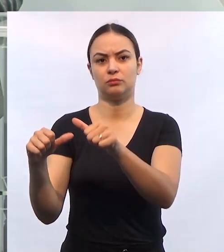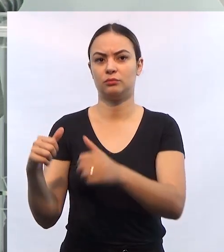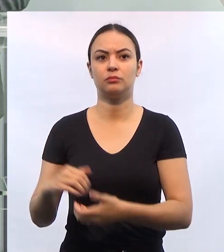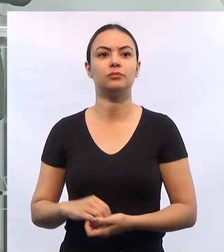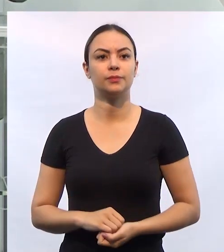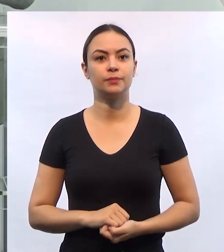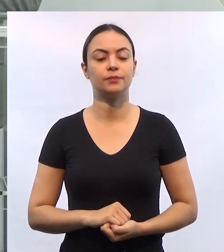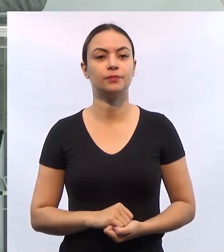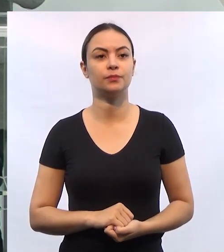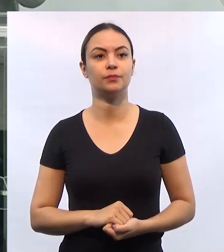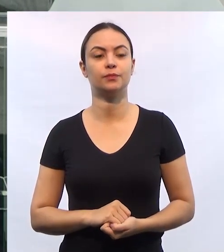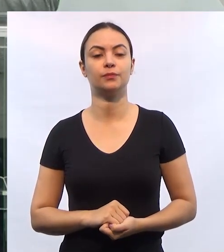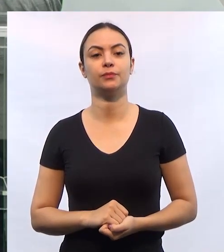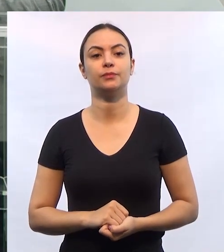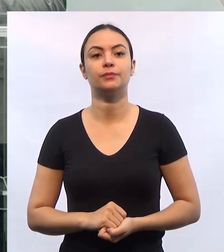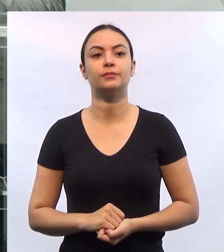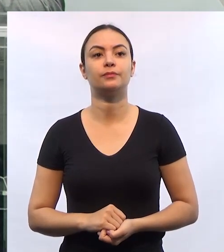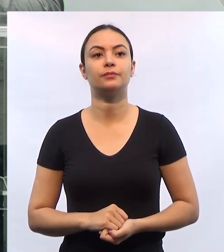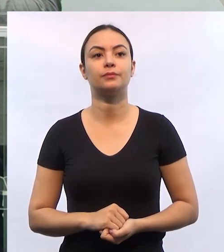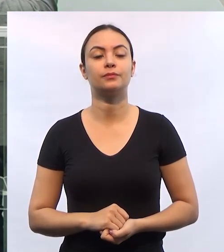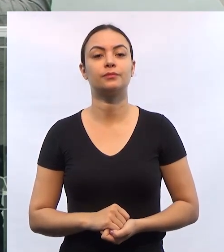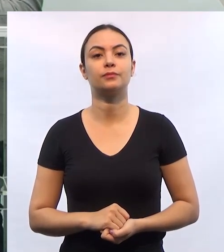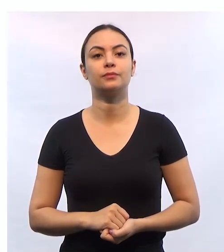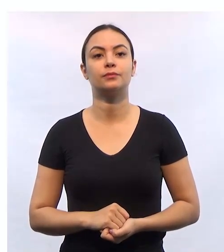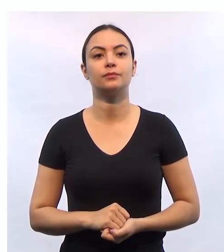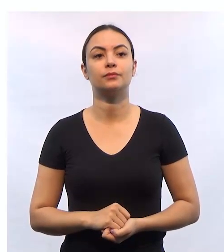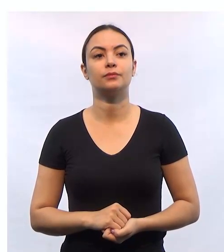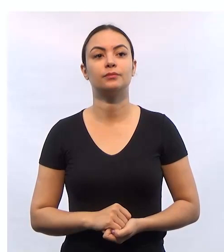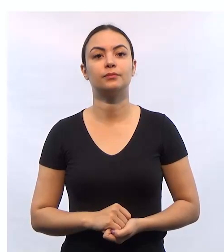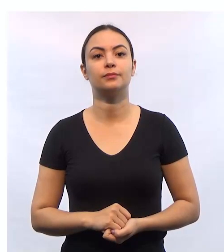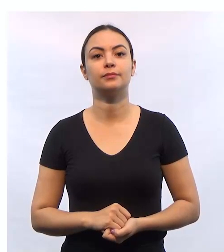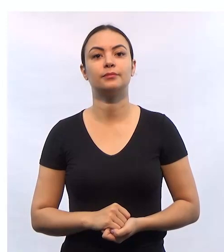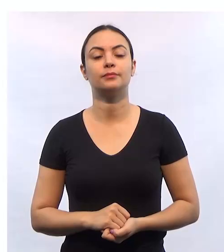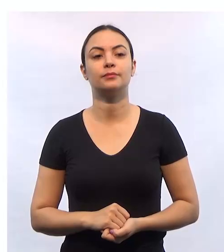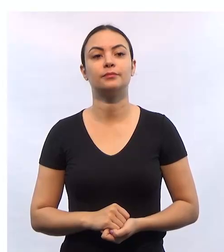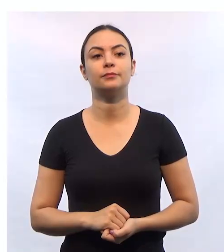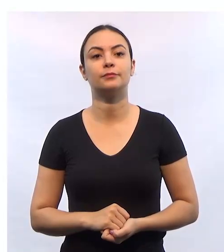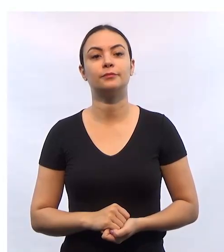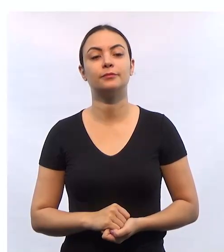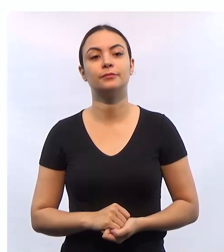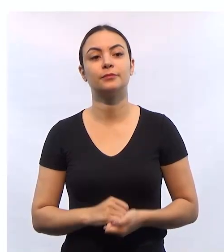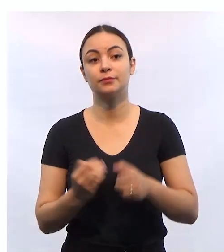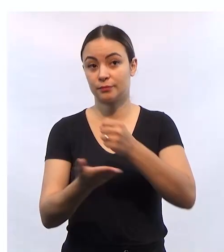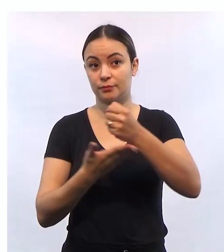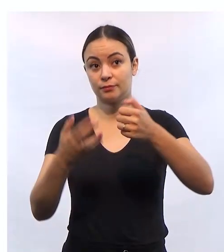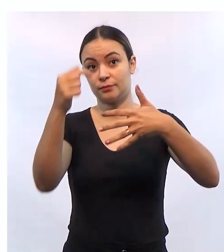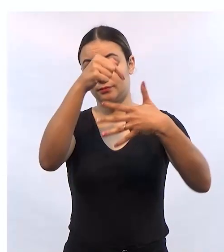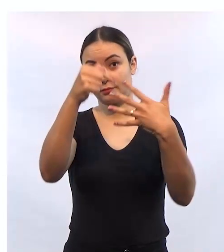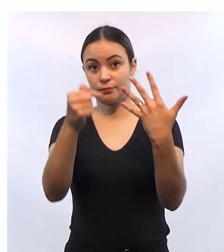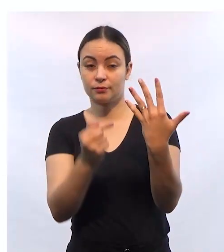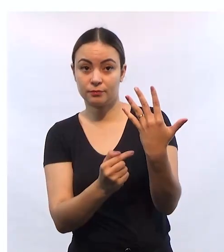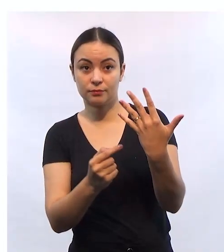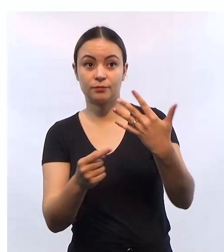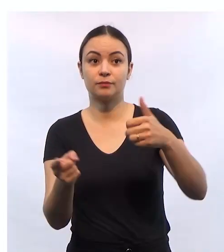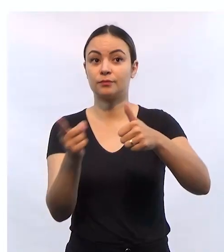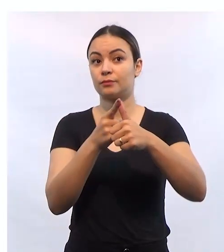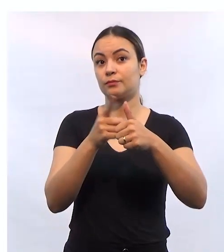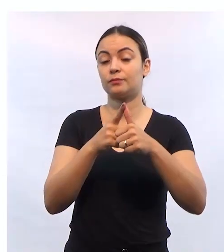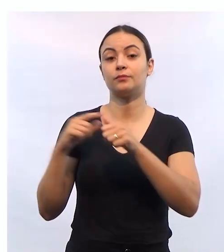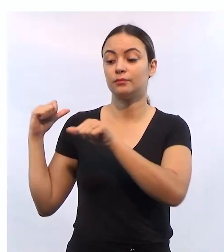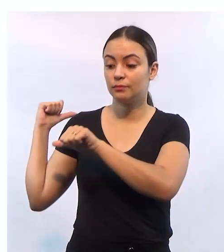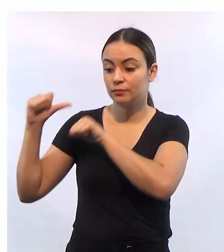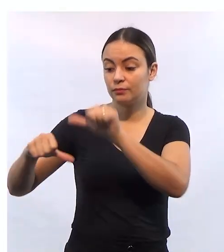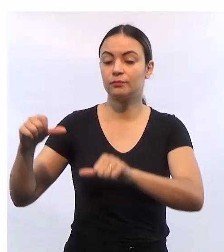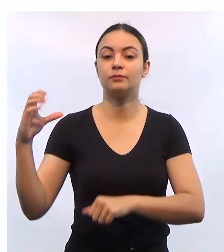trabalhar mais essa questão desse mindset da sua cabeça. Olha lá. Ó. Enquanto isso, ó, dentre os pressupostos básicos estão